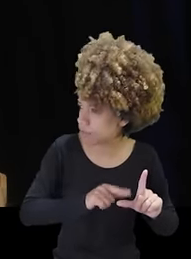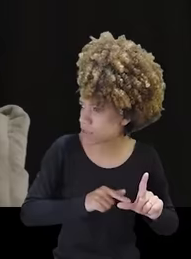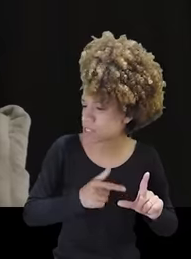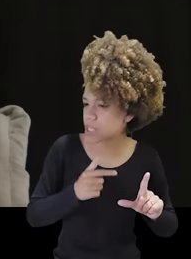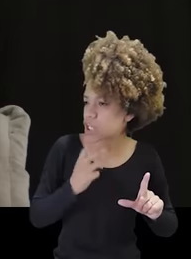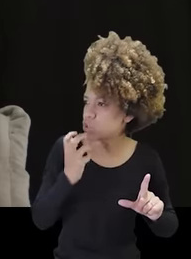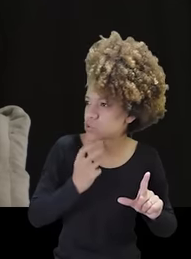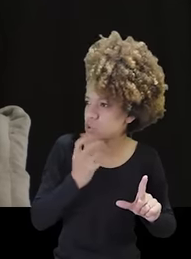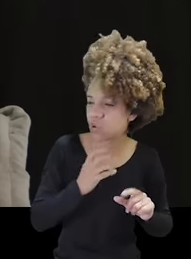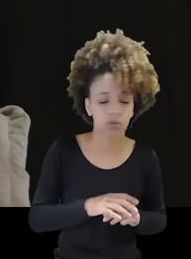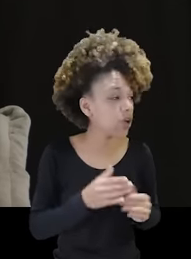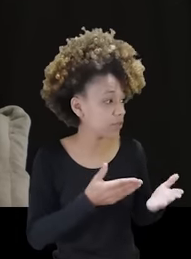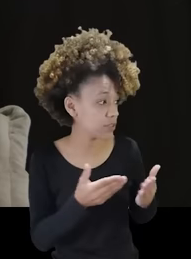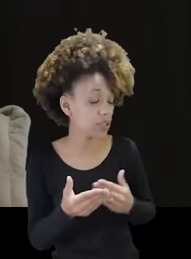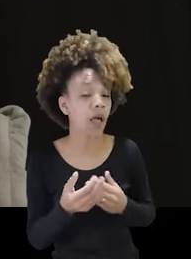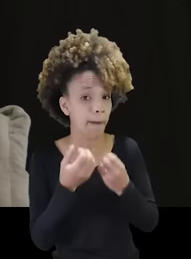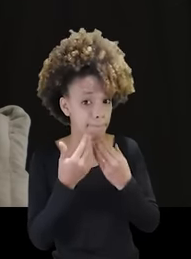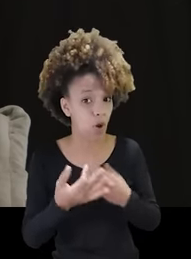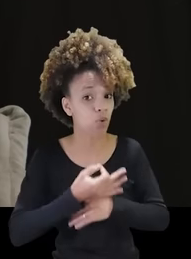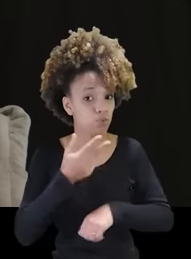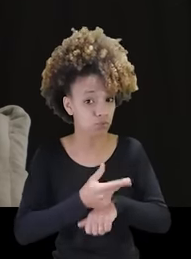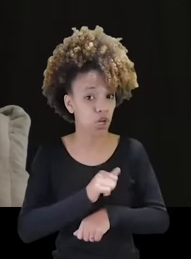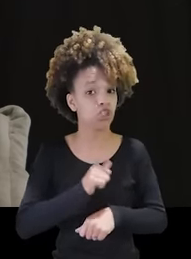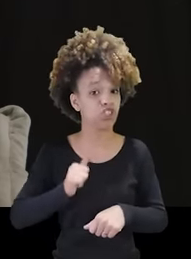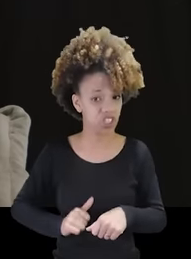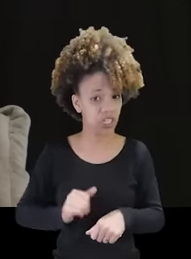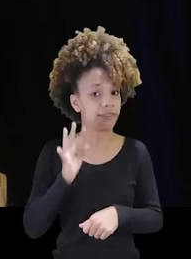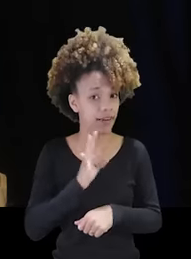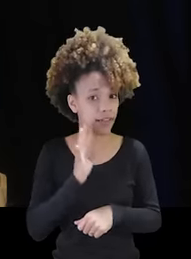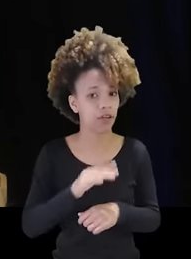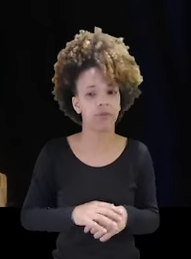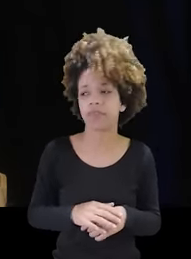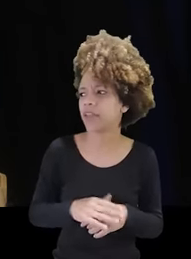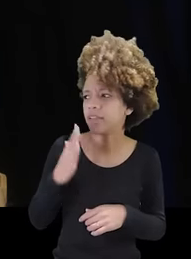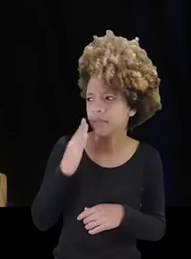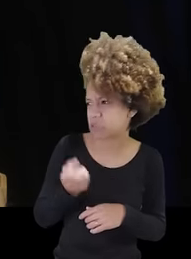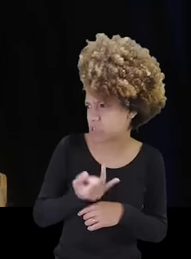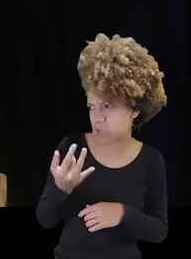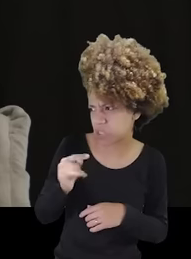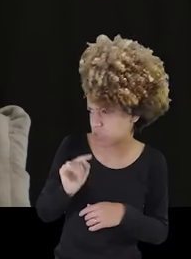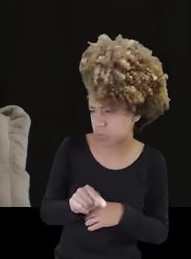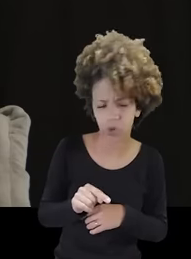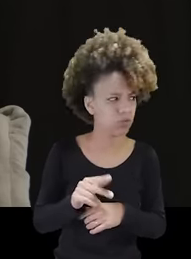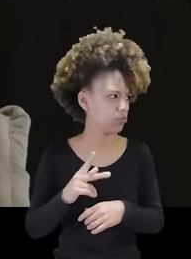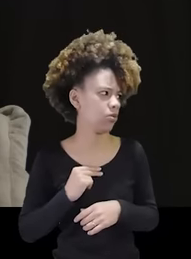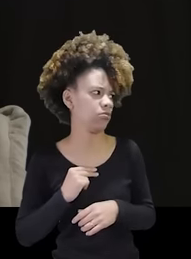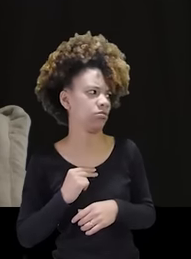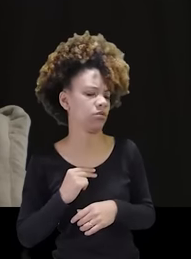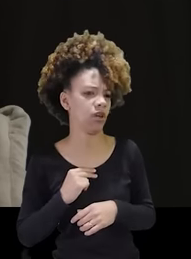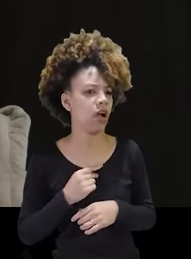porque eu trouxe aqui aliás vale muito a pena ver X nos com chinês eu trouxe aqui tem que saber não sei quantos mil mano